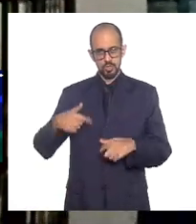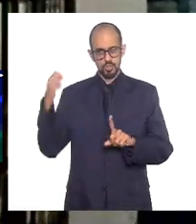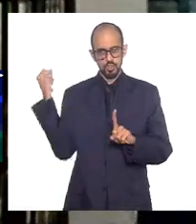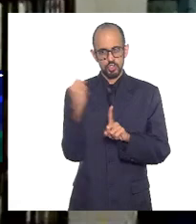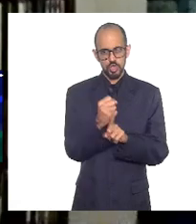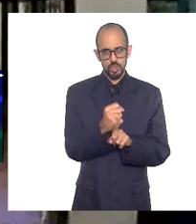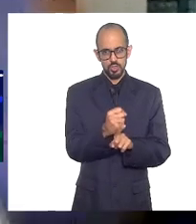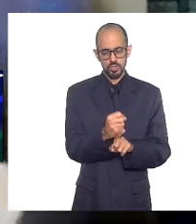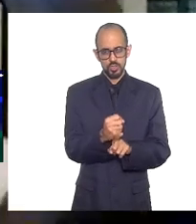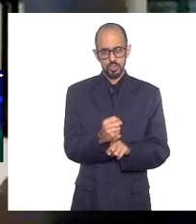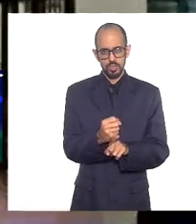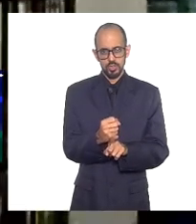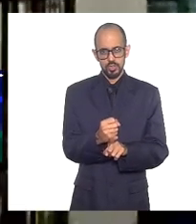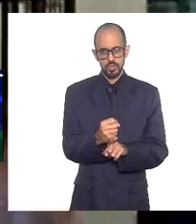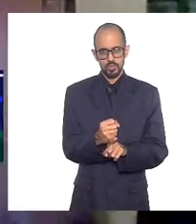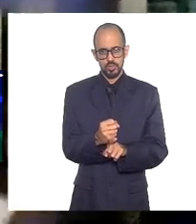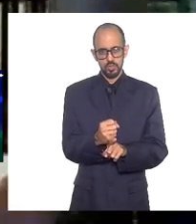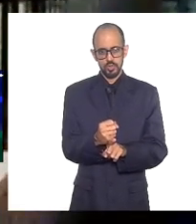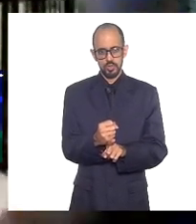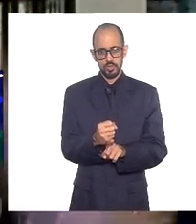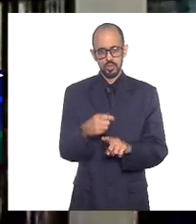genocídio, né,